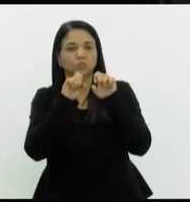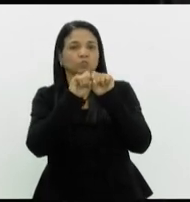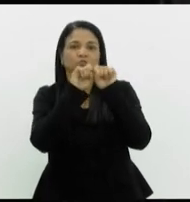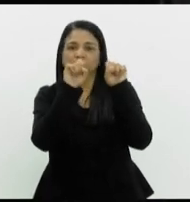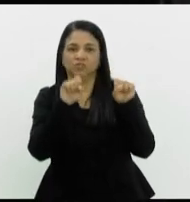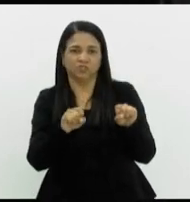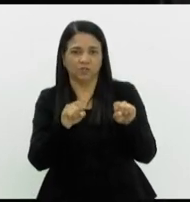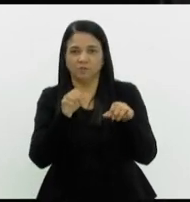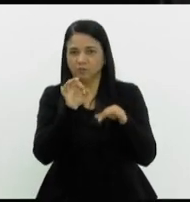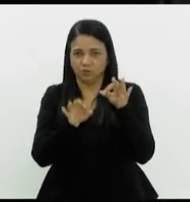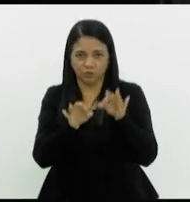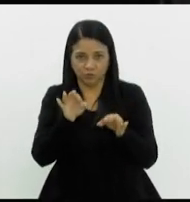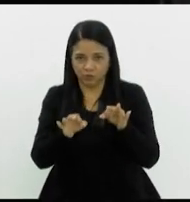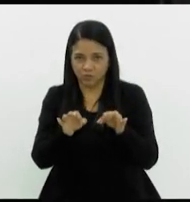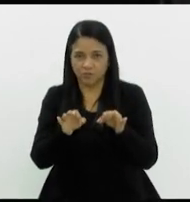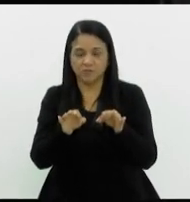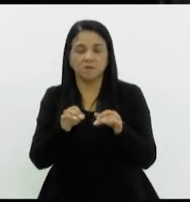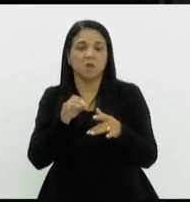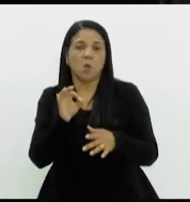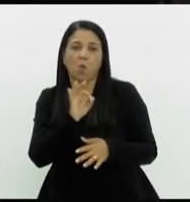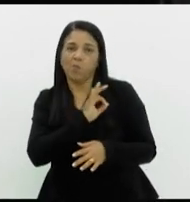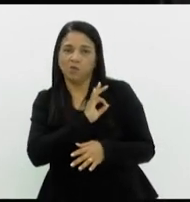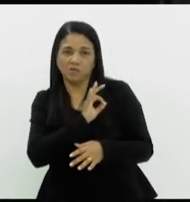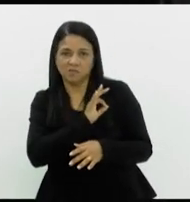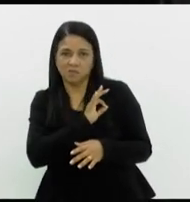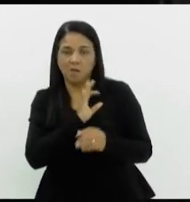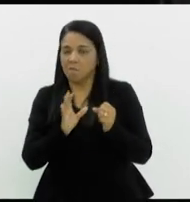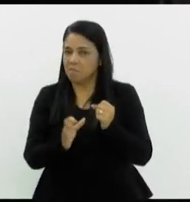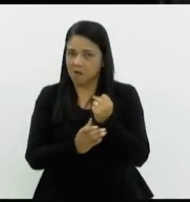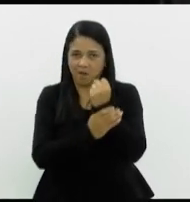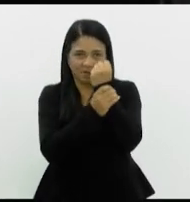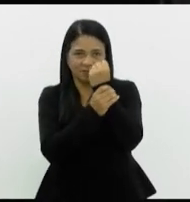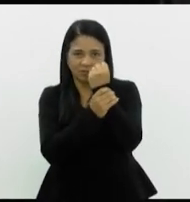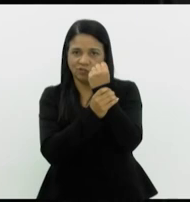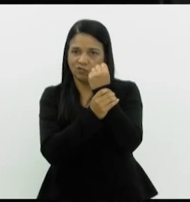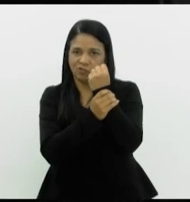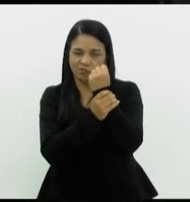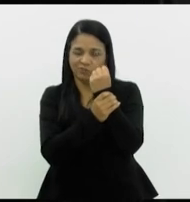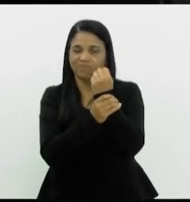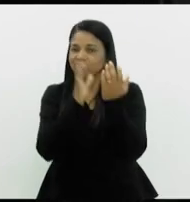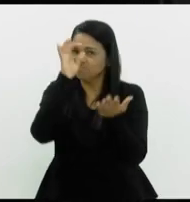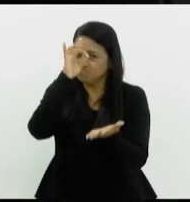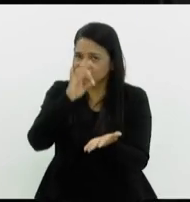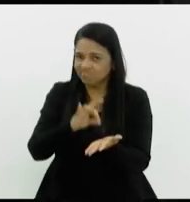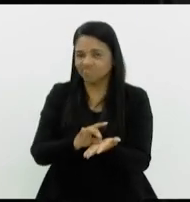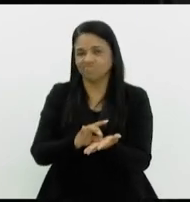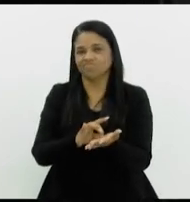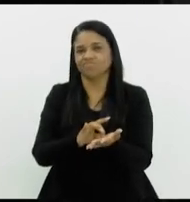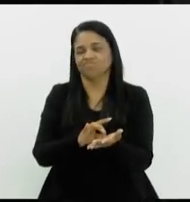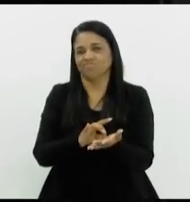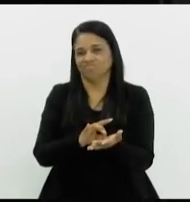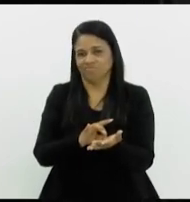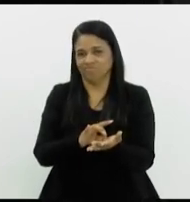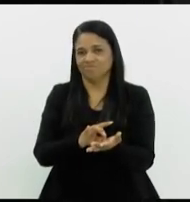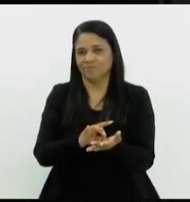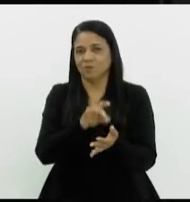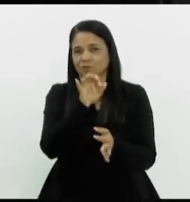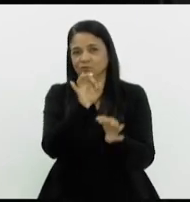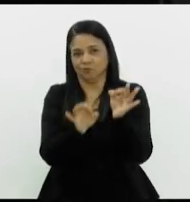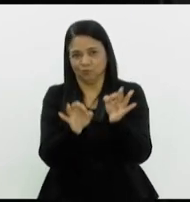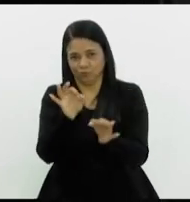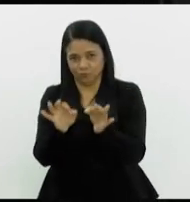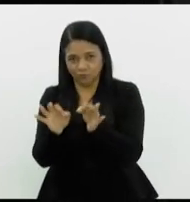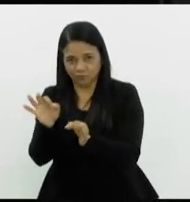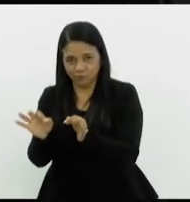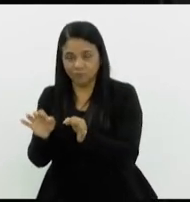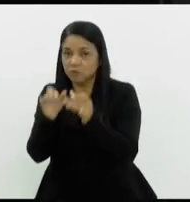justiça e, muito menos, do sistema de polícia para garantir a veracidade dos fatos, para garantir um julgamento justo